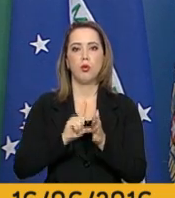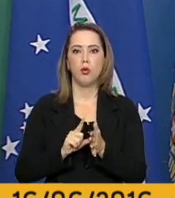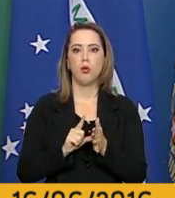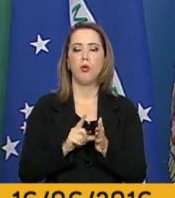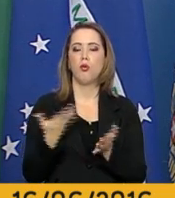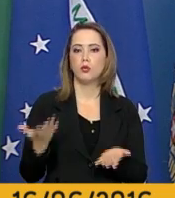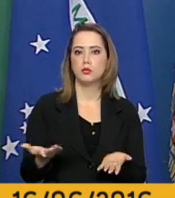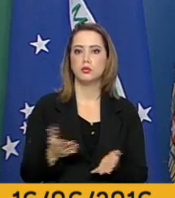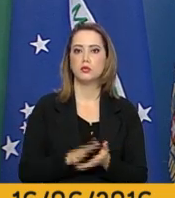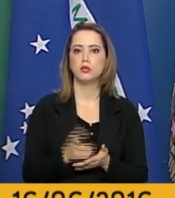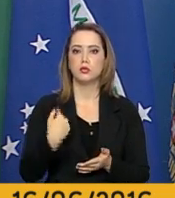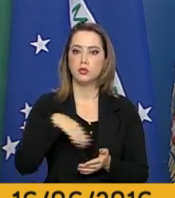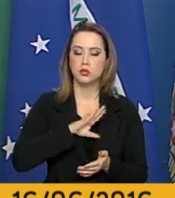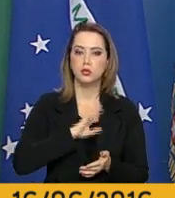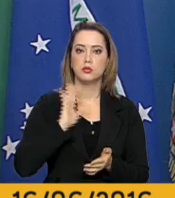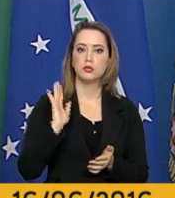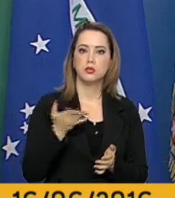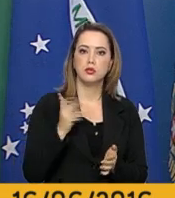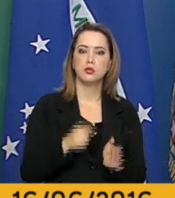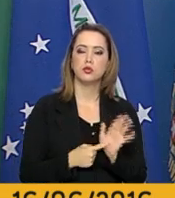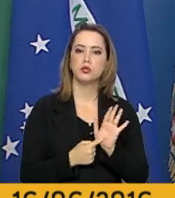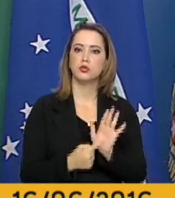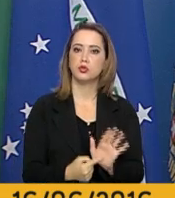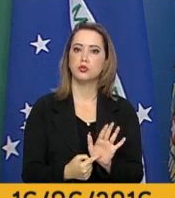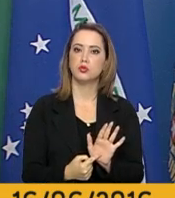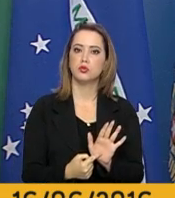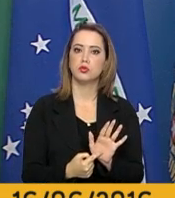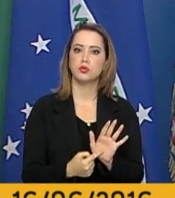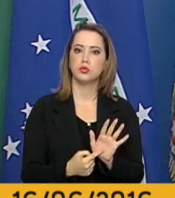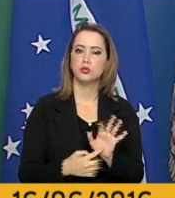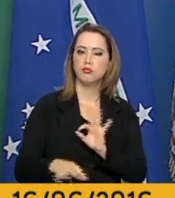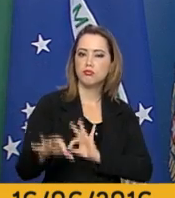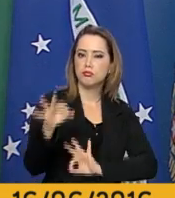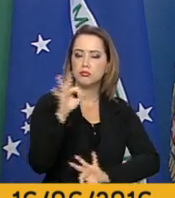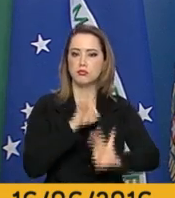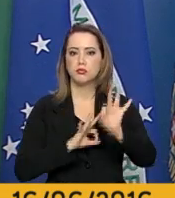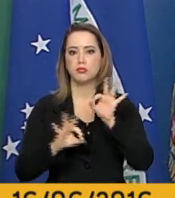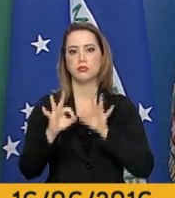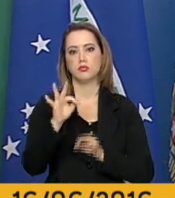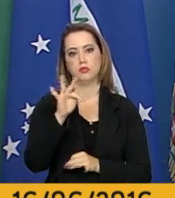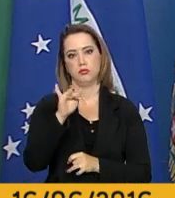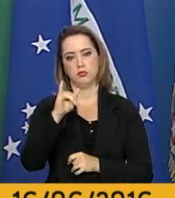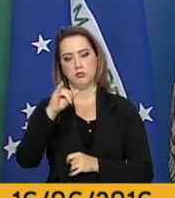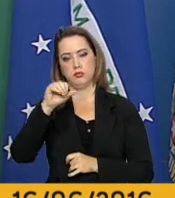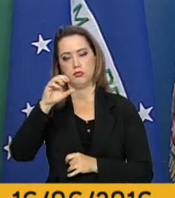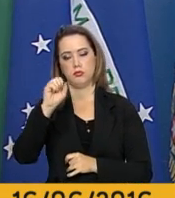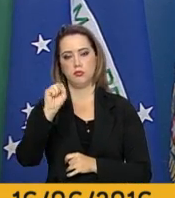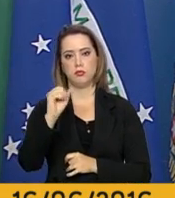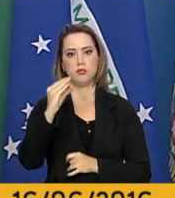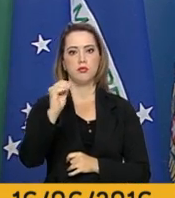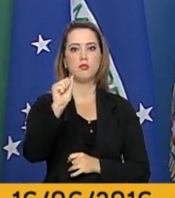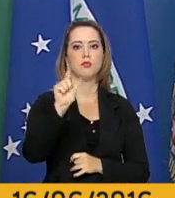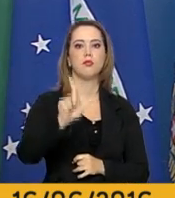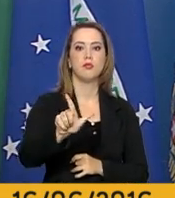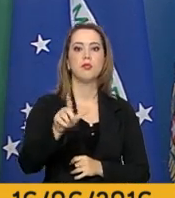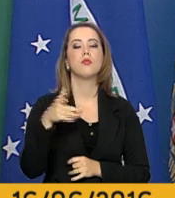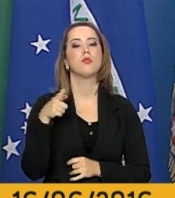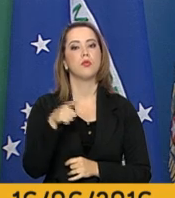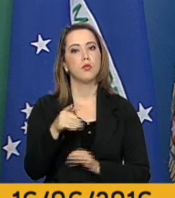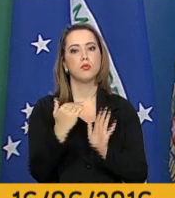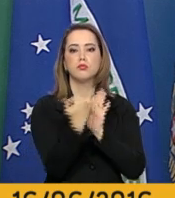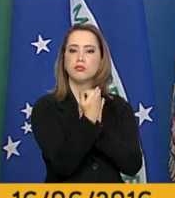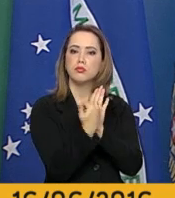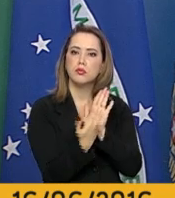senhoras, nós lançamos um ajuste fiscal, uma nova meta fiscal, um novo plano